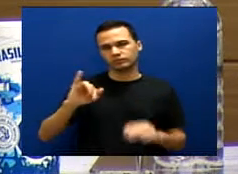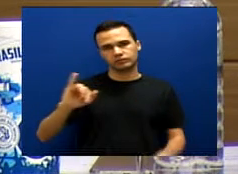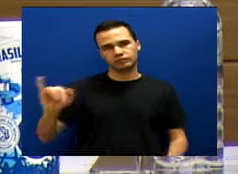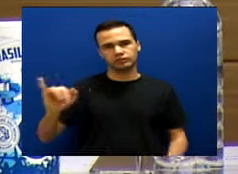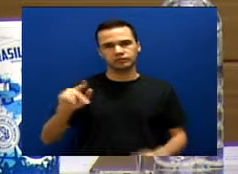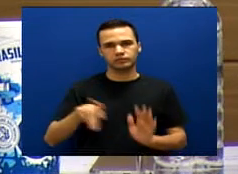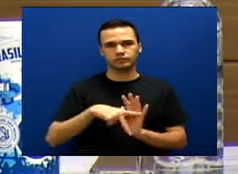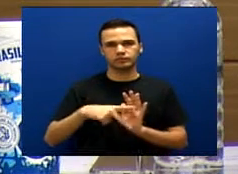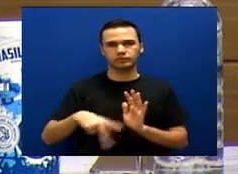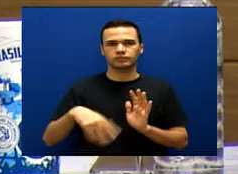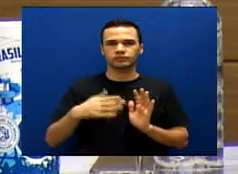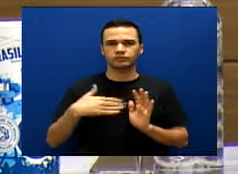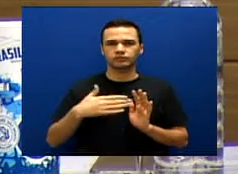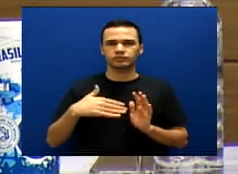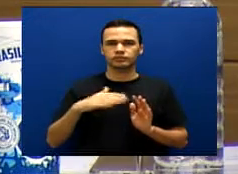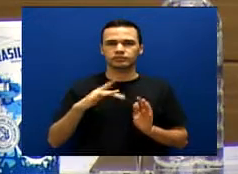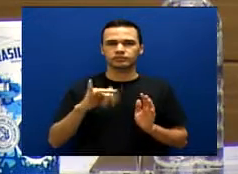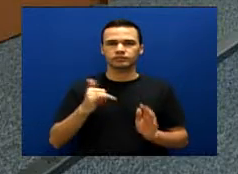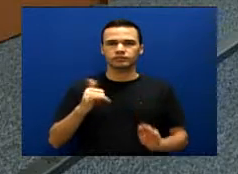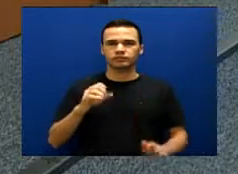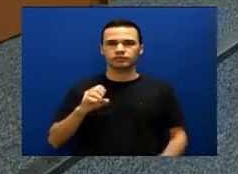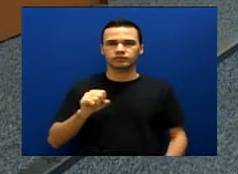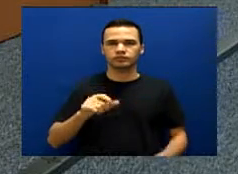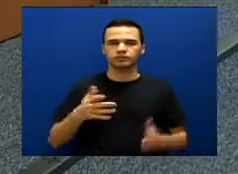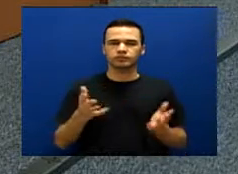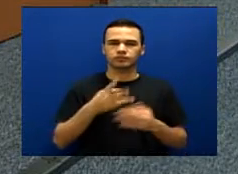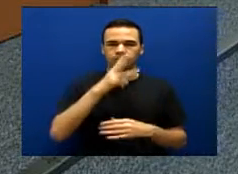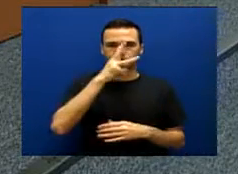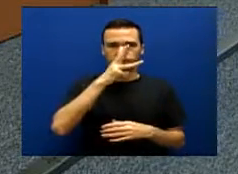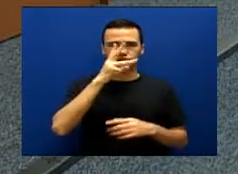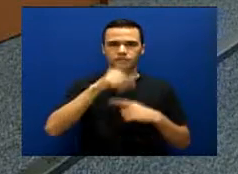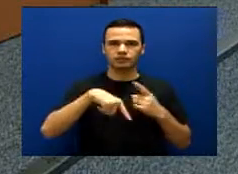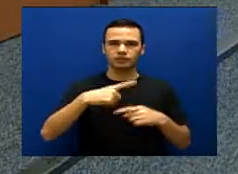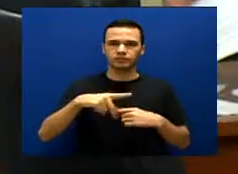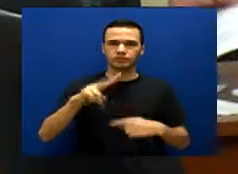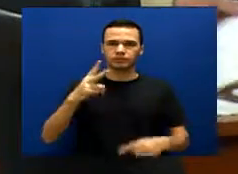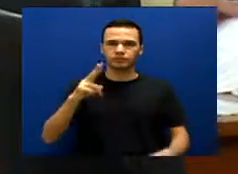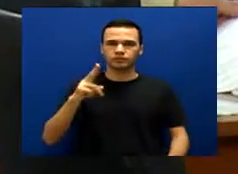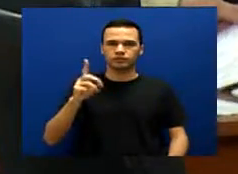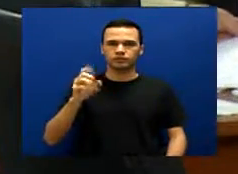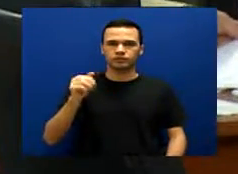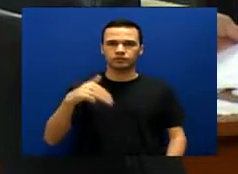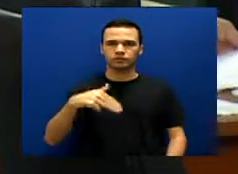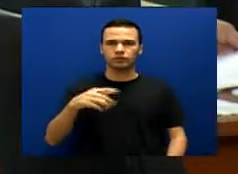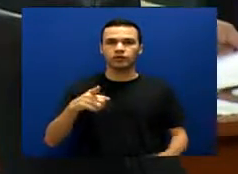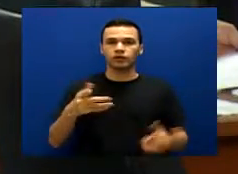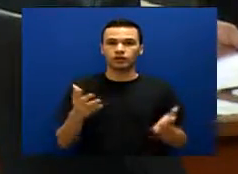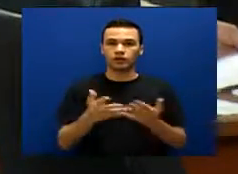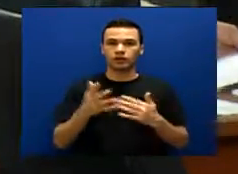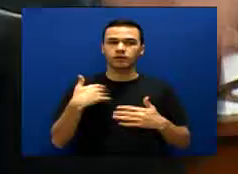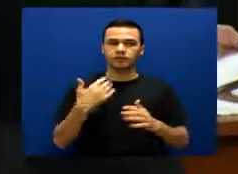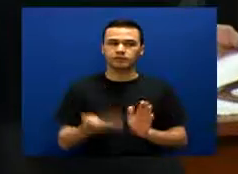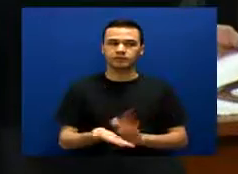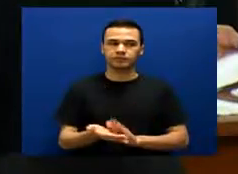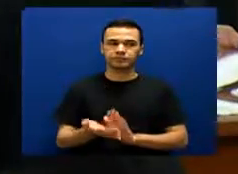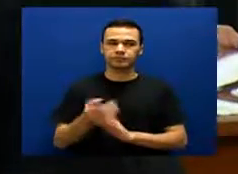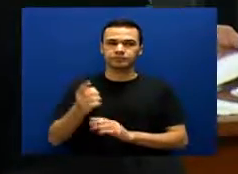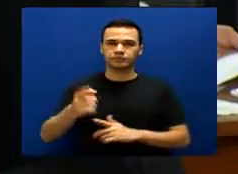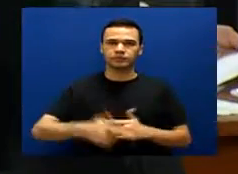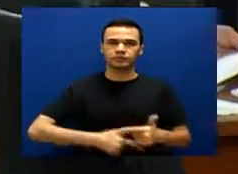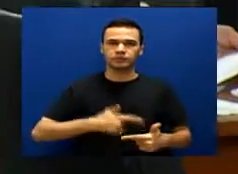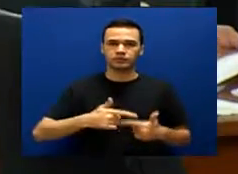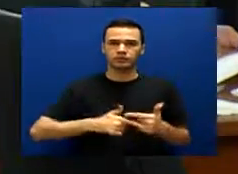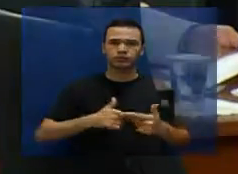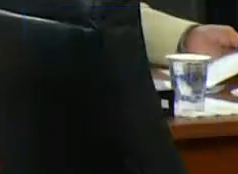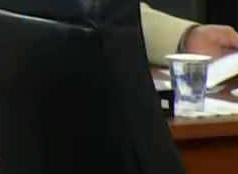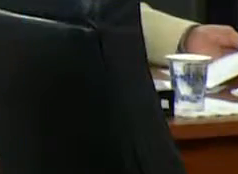revistas produzidas pelo Jesus Vicente. Vereador, tá bom? Vanderlei Diogo, depois vereador Hudson Pessini. Vereador Fausto, eu quero parabenizar o seu trabalho